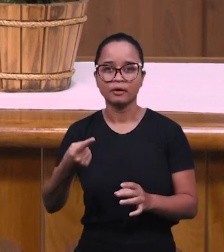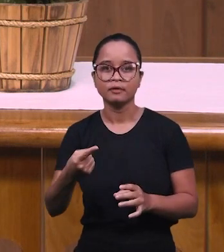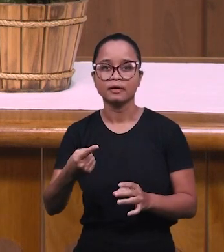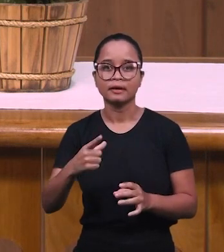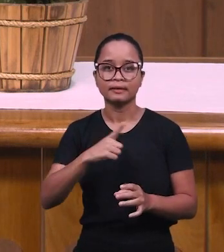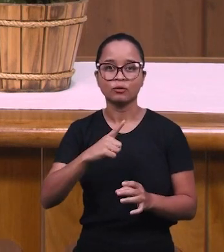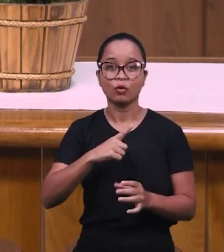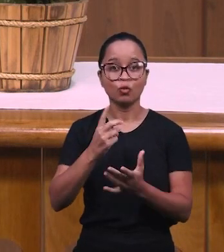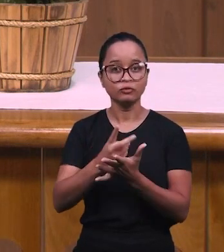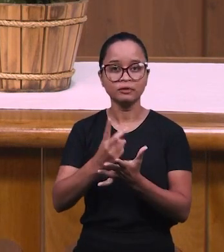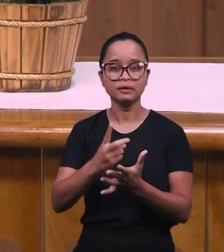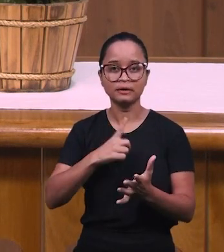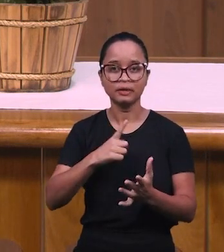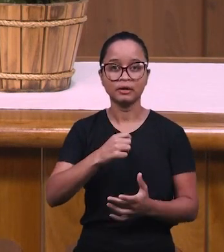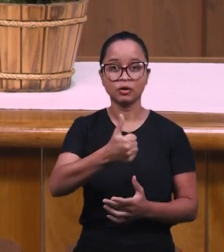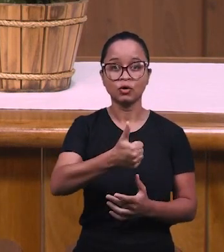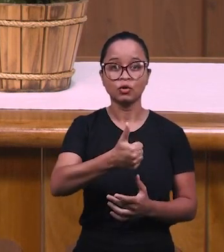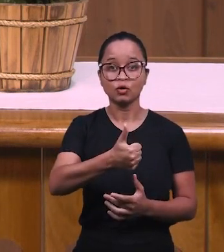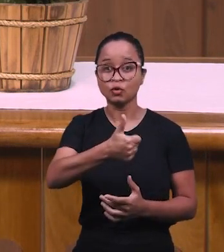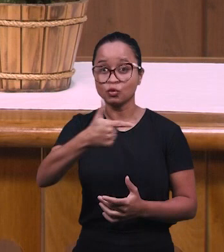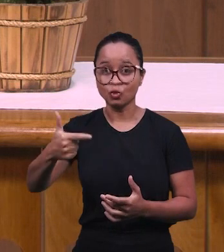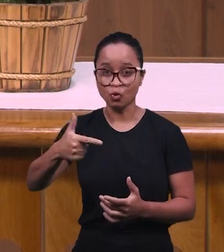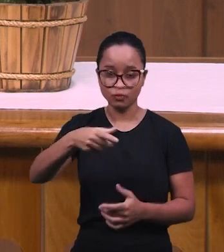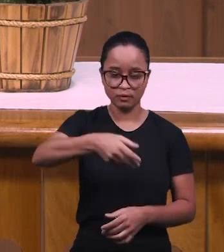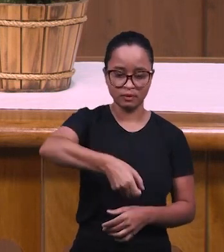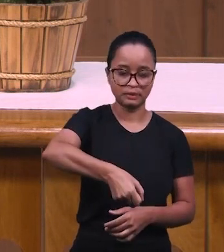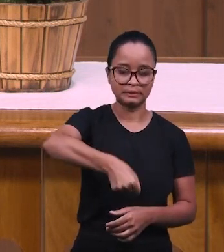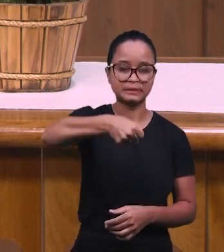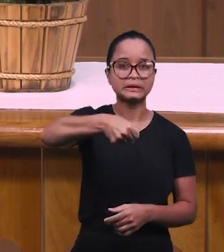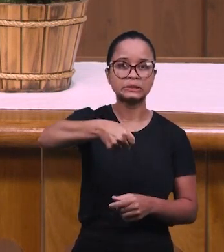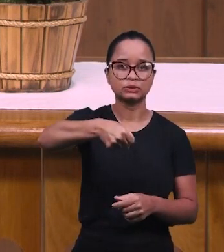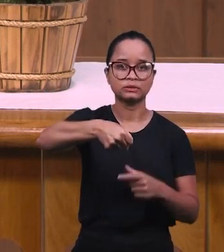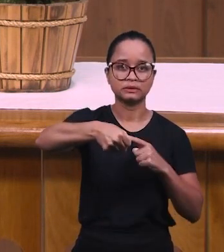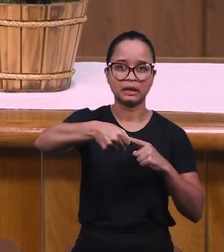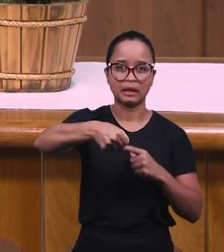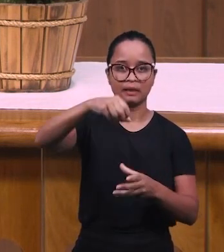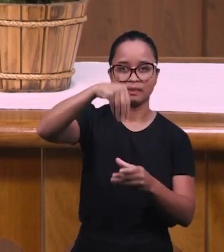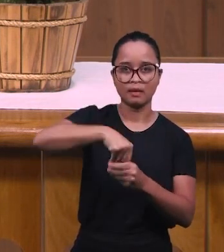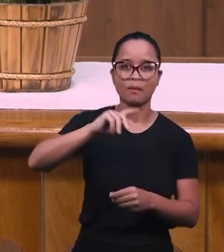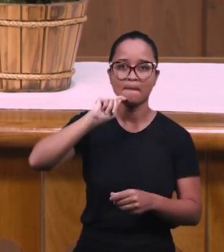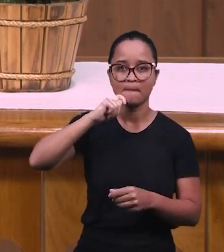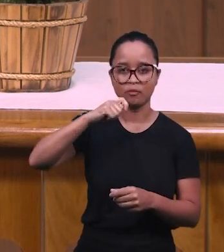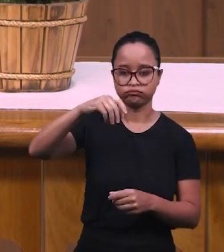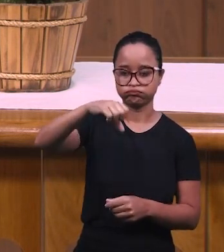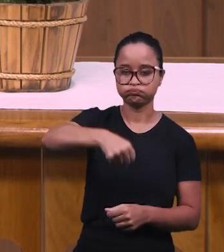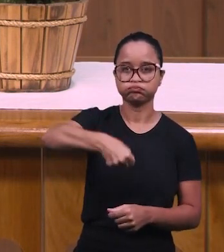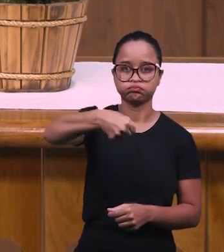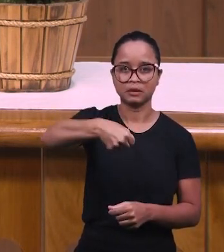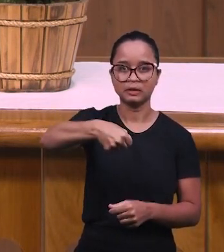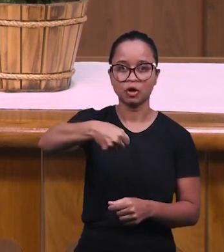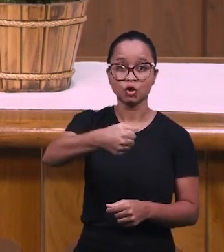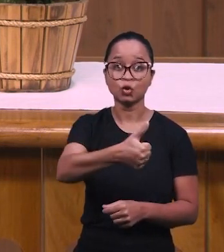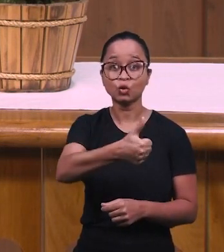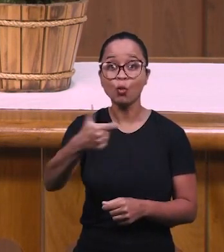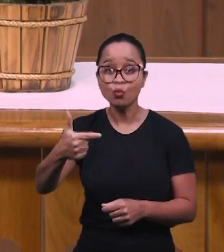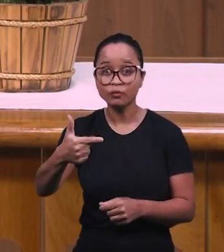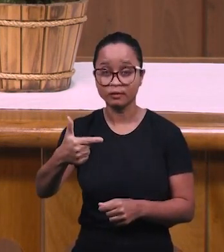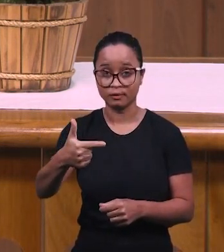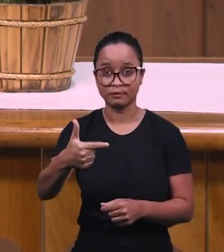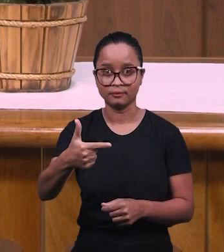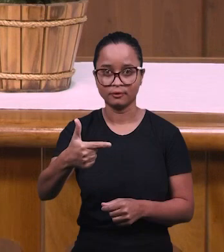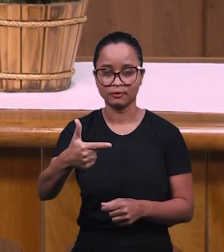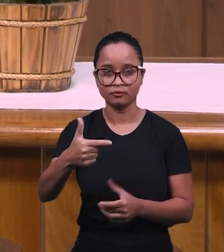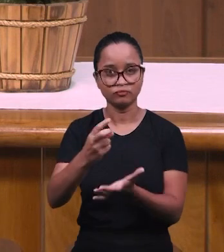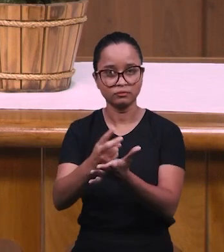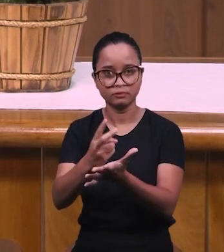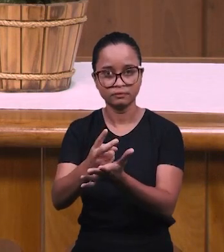sobejou 12 cestos de pedaços. Esses 12 cestos de pedaços têm um sentido profético para